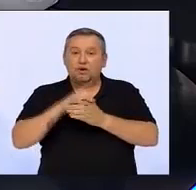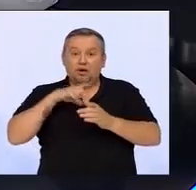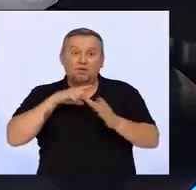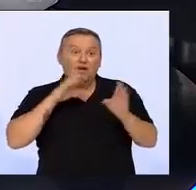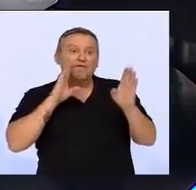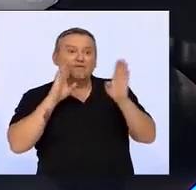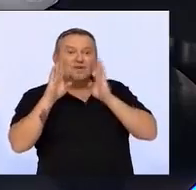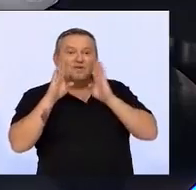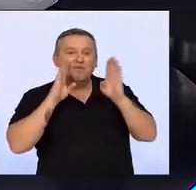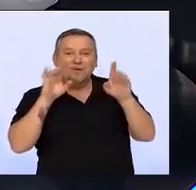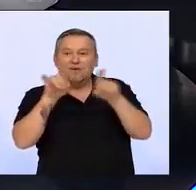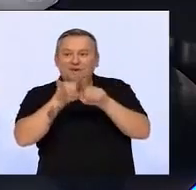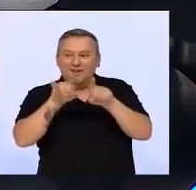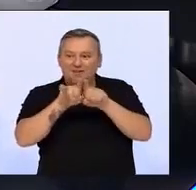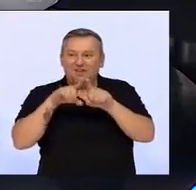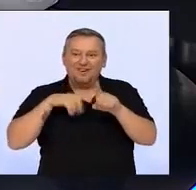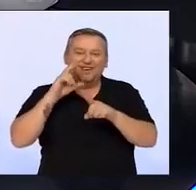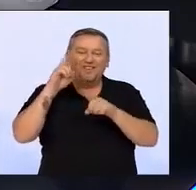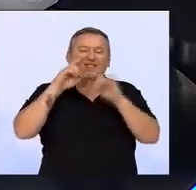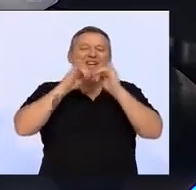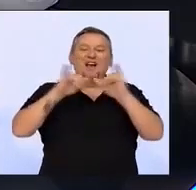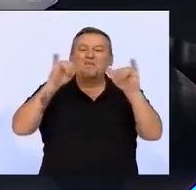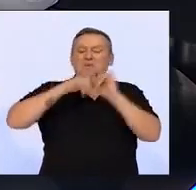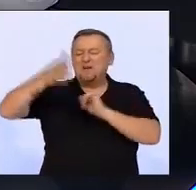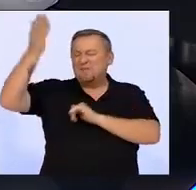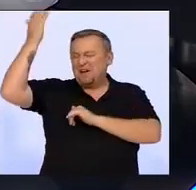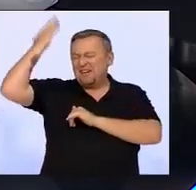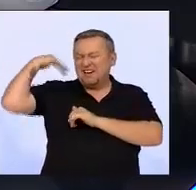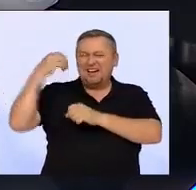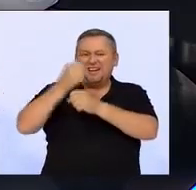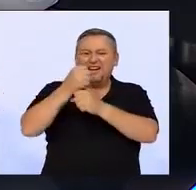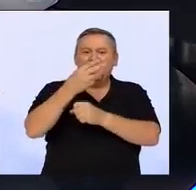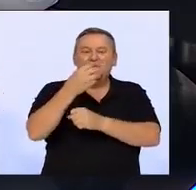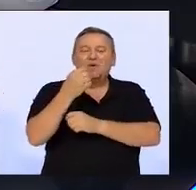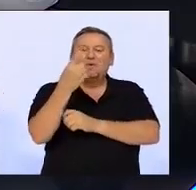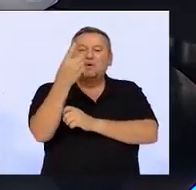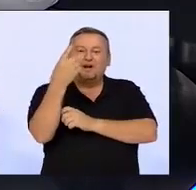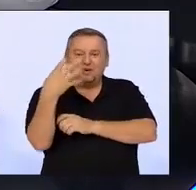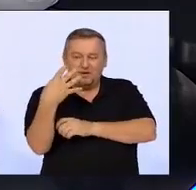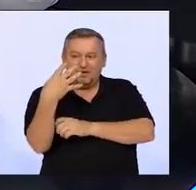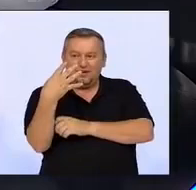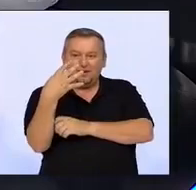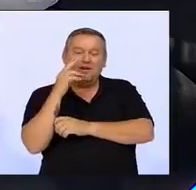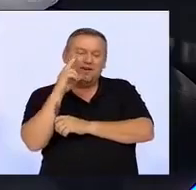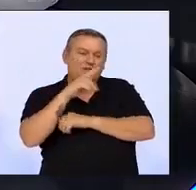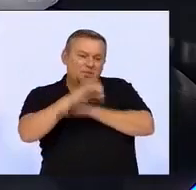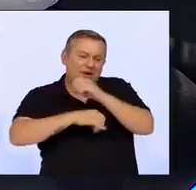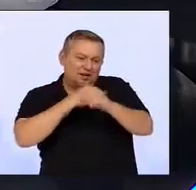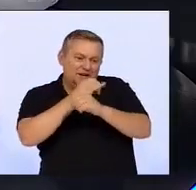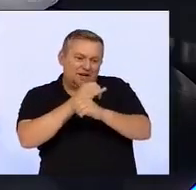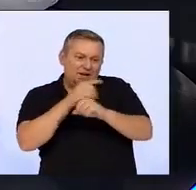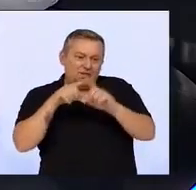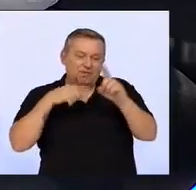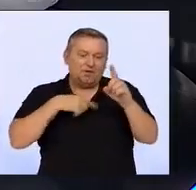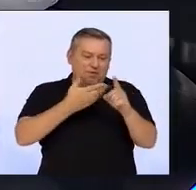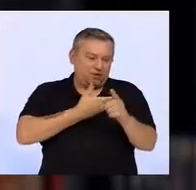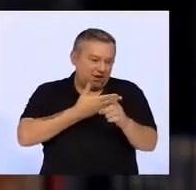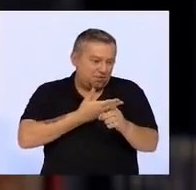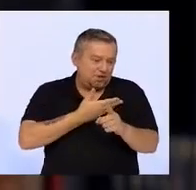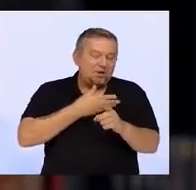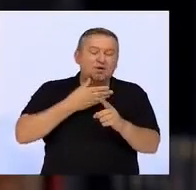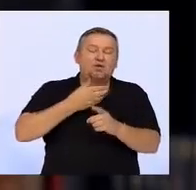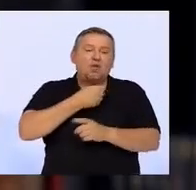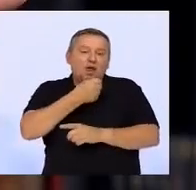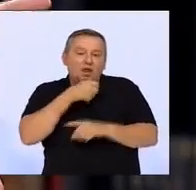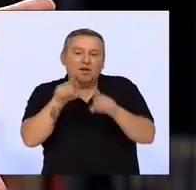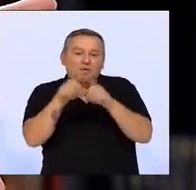Facebook artesanal que eu mantenho desde a campanha passada de 2014, que eu não entendia de internet, mas meus meninos e os meus amigos jornalistas que me